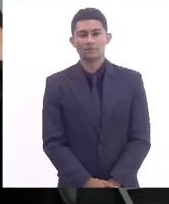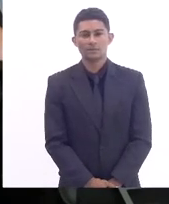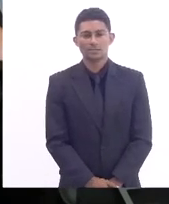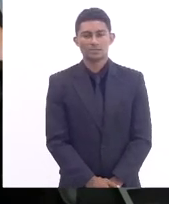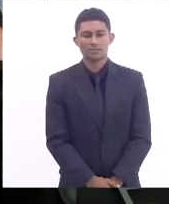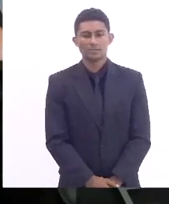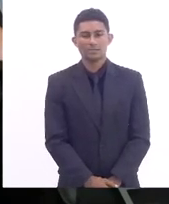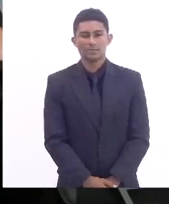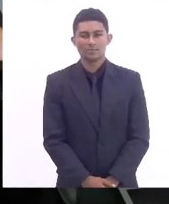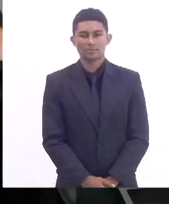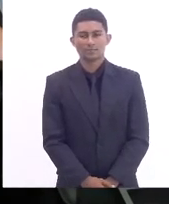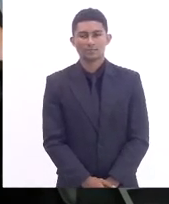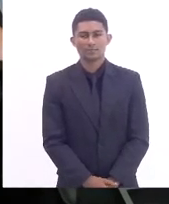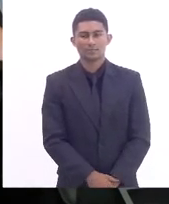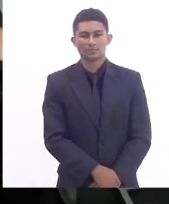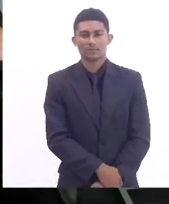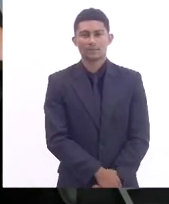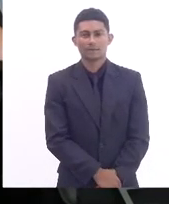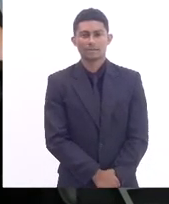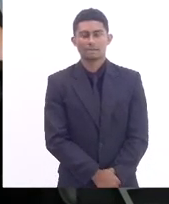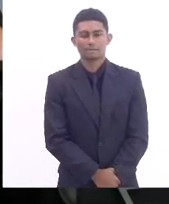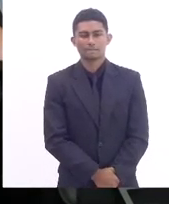E aí